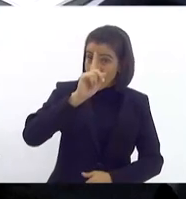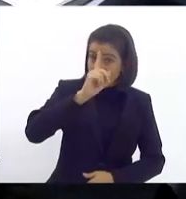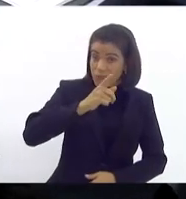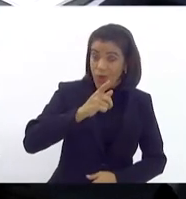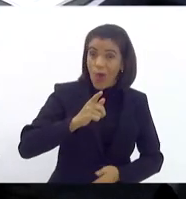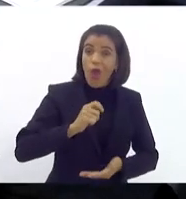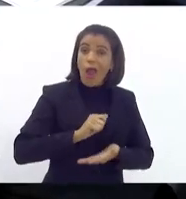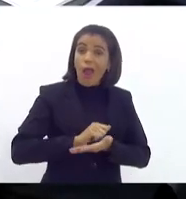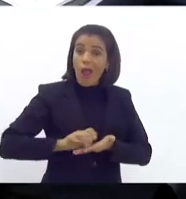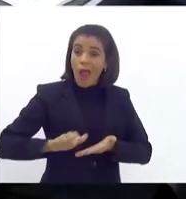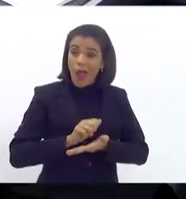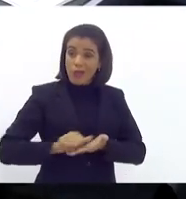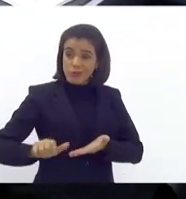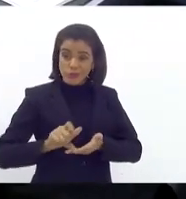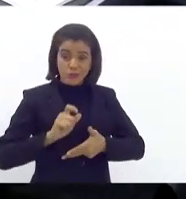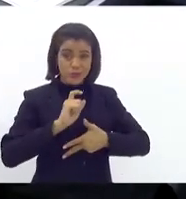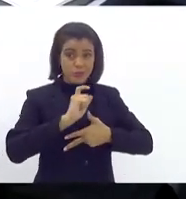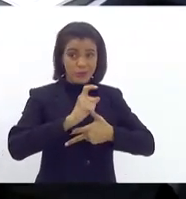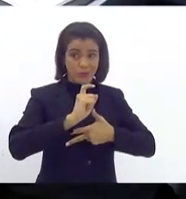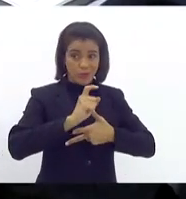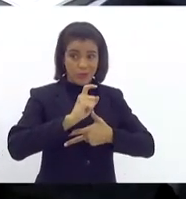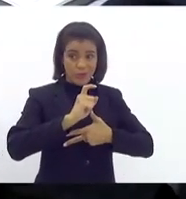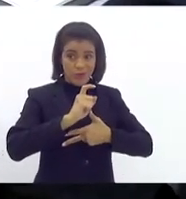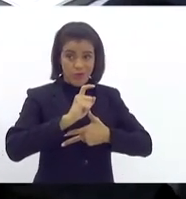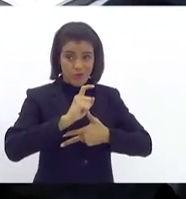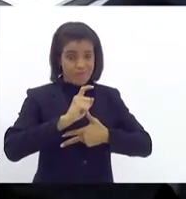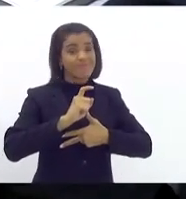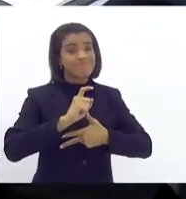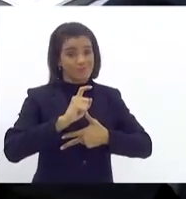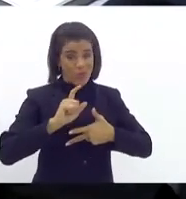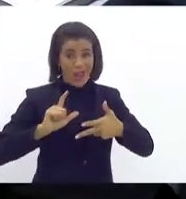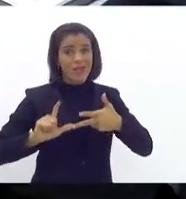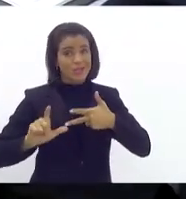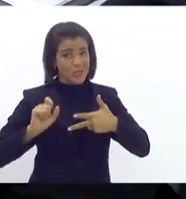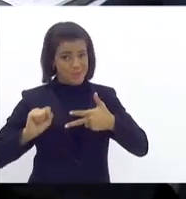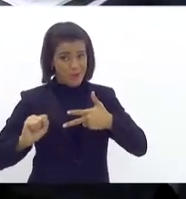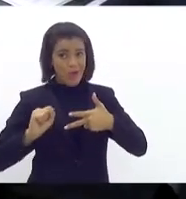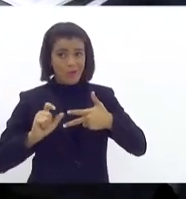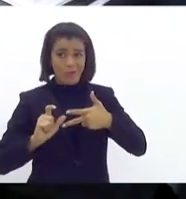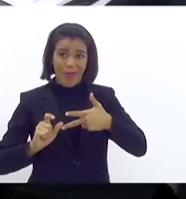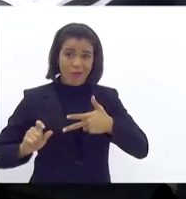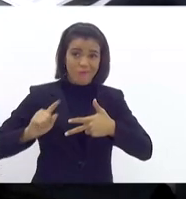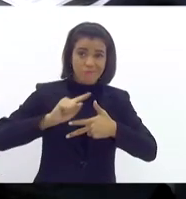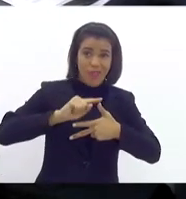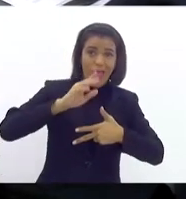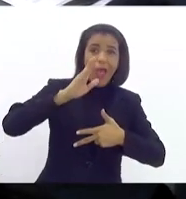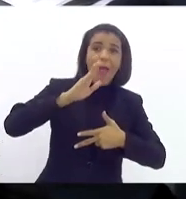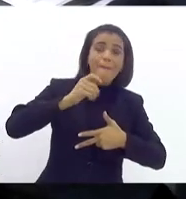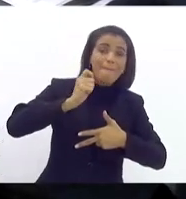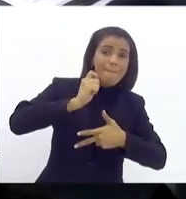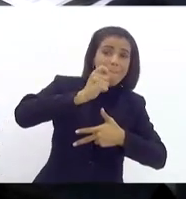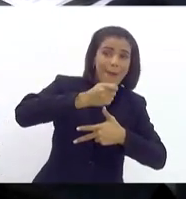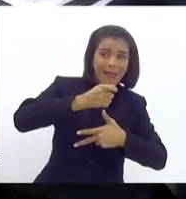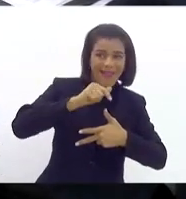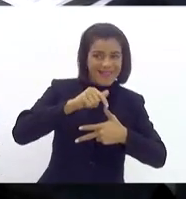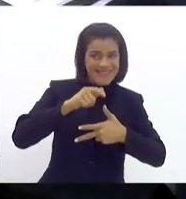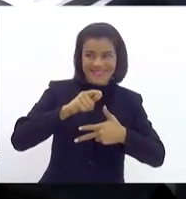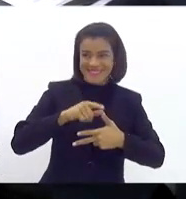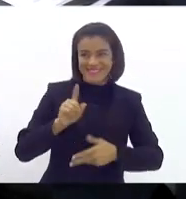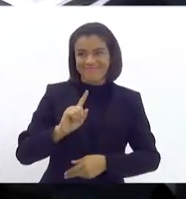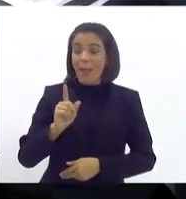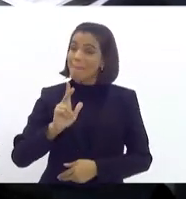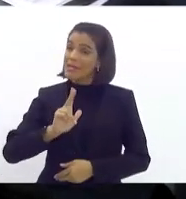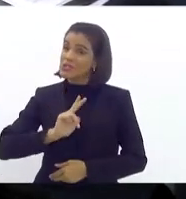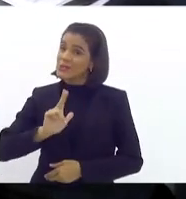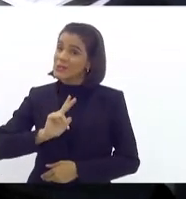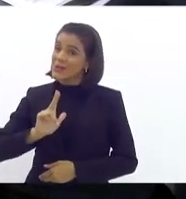para o Executivo, tem vice iniciativa. Não, mas que a gente está gerando custo para o particular. Na verdade, essa é a diferença. Não é, a gente está gerando para o particular, né? Porque